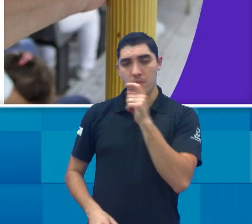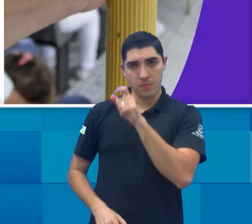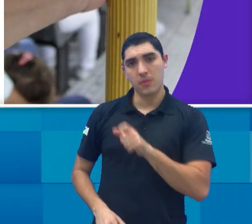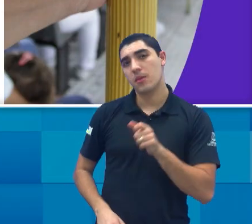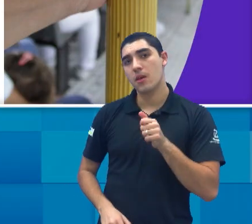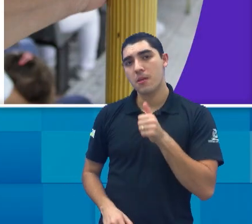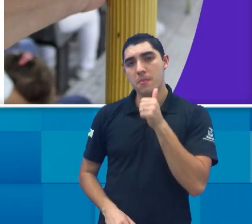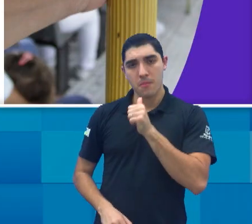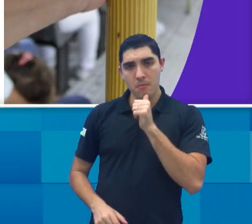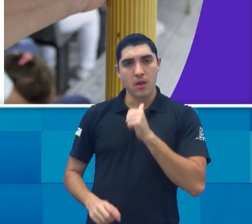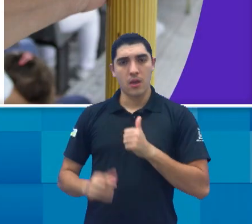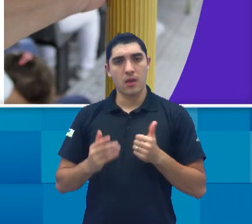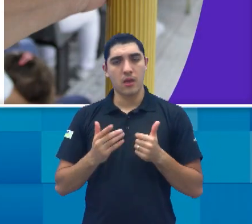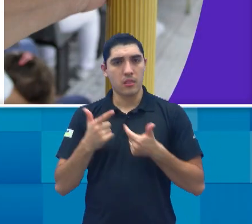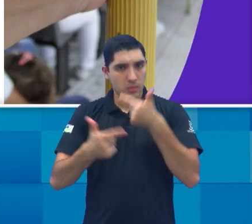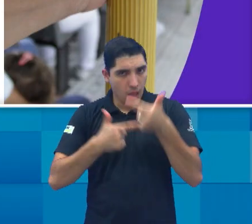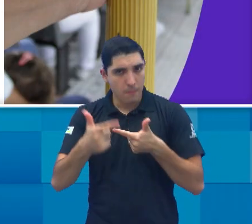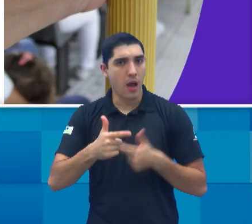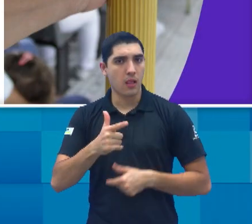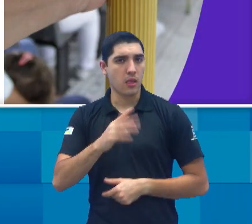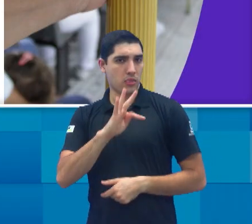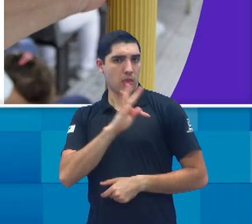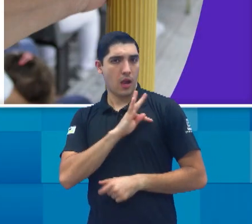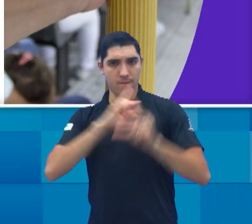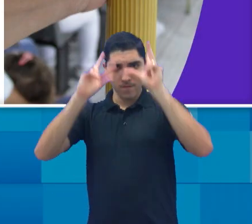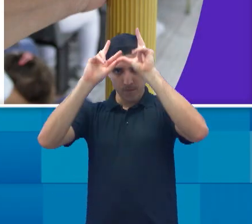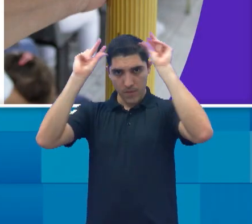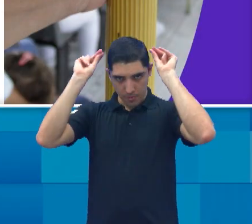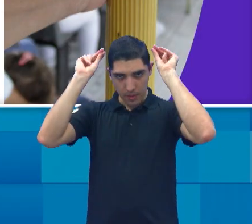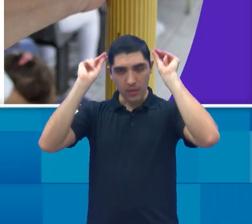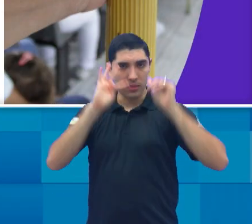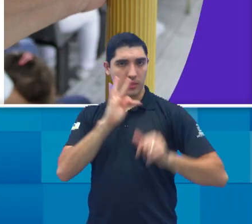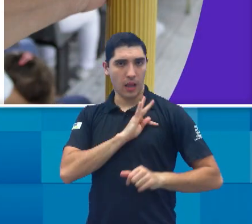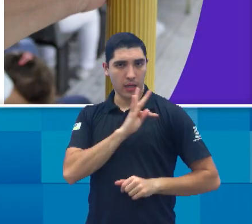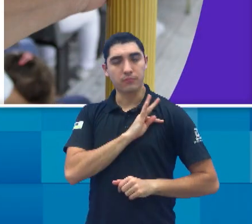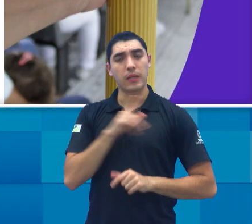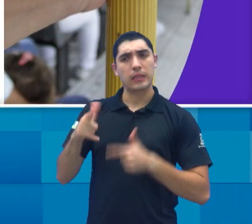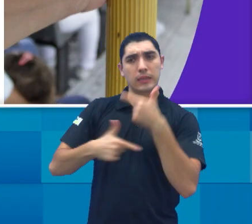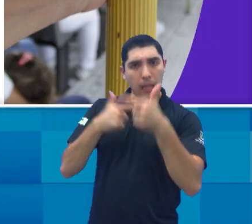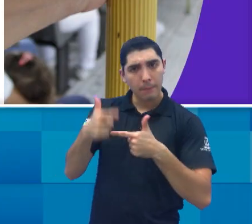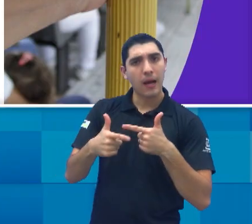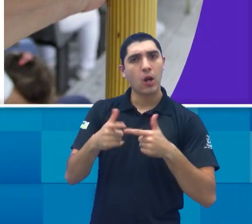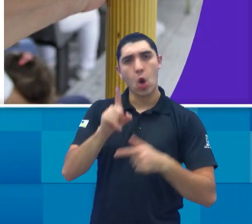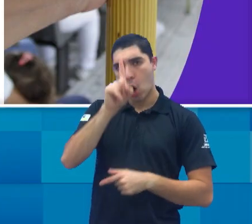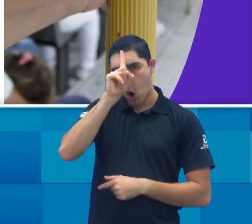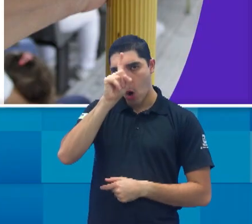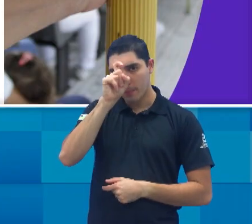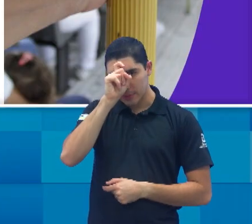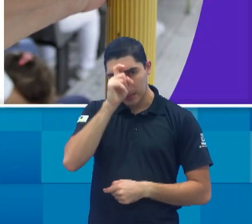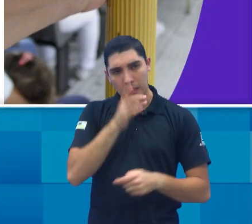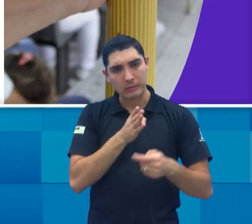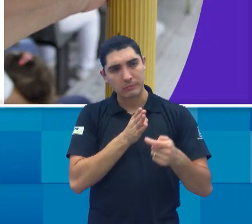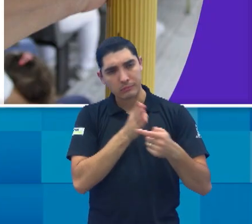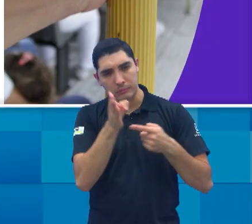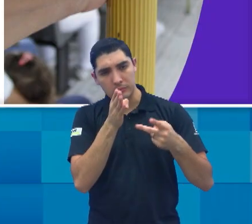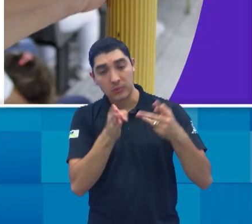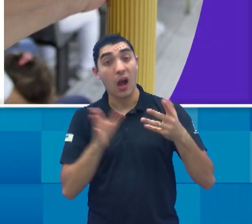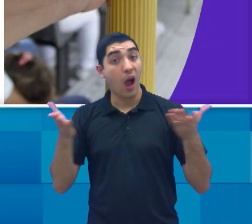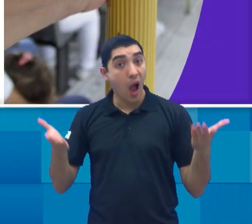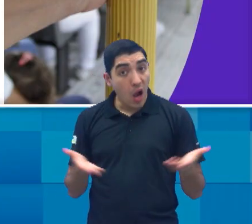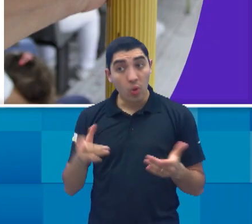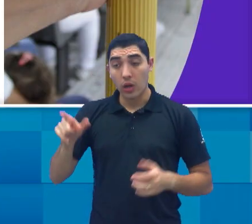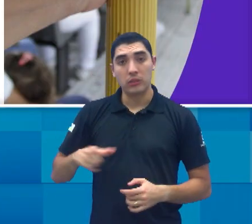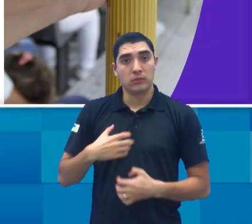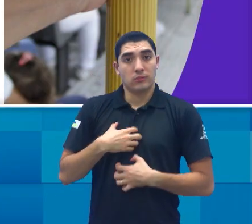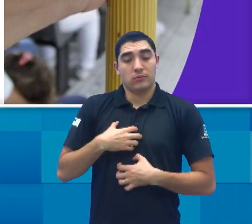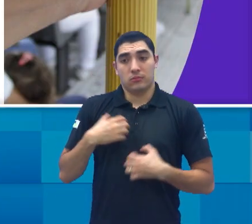farmácia, trabalhadora, trabalha em vários hospitais, está morrendo de medo de andar de ônibus à noite. Falei